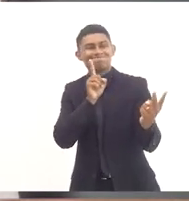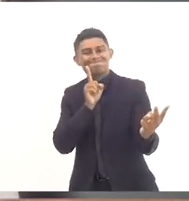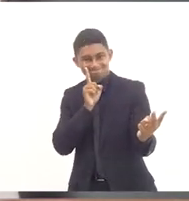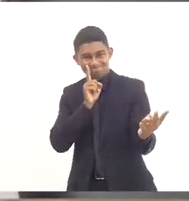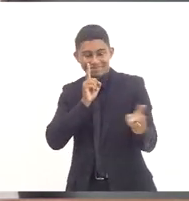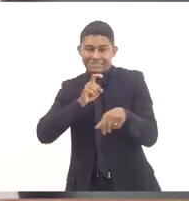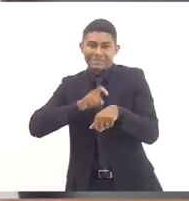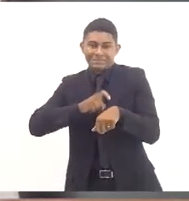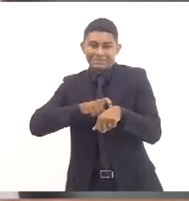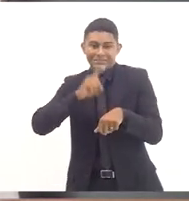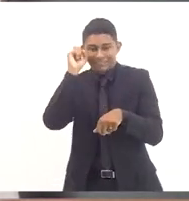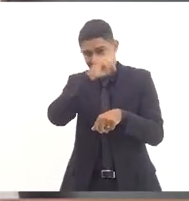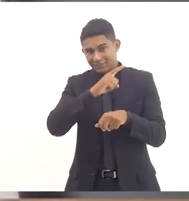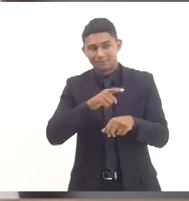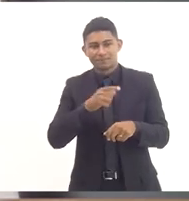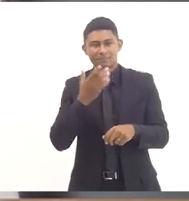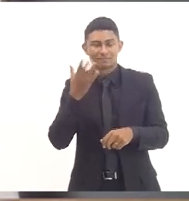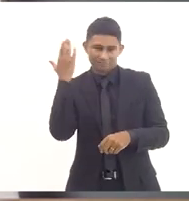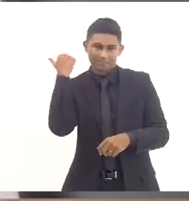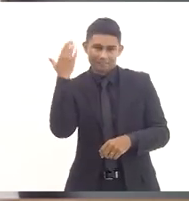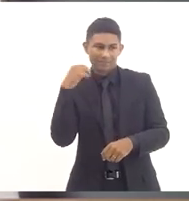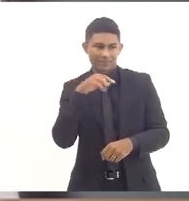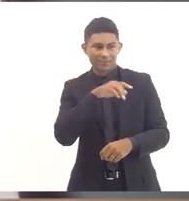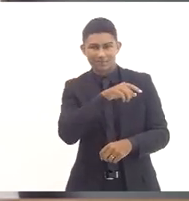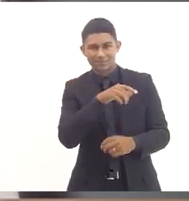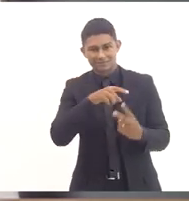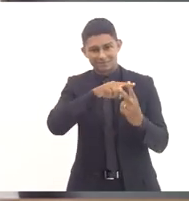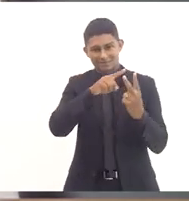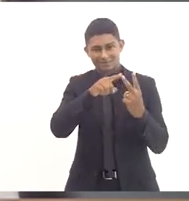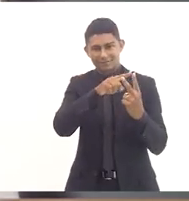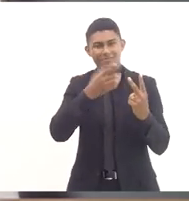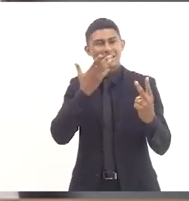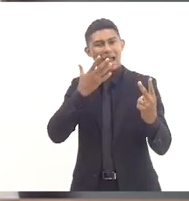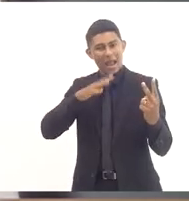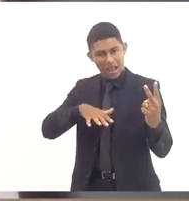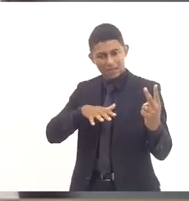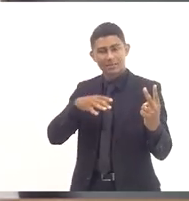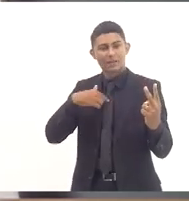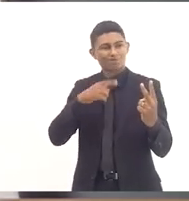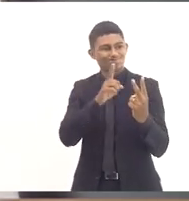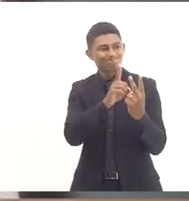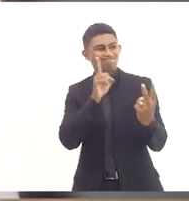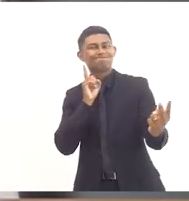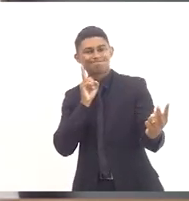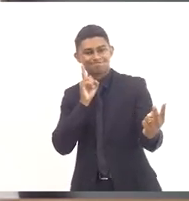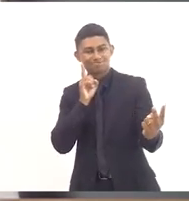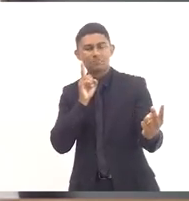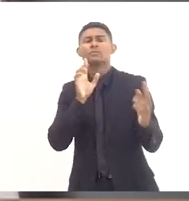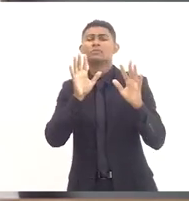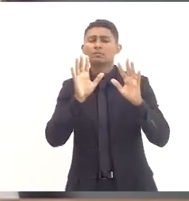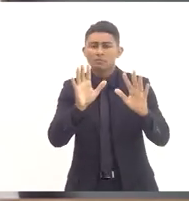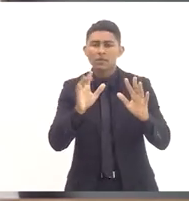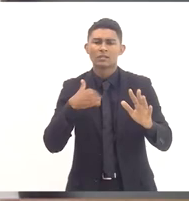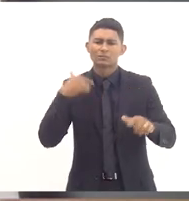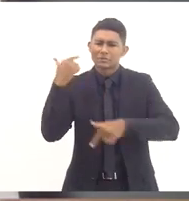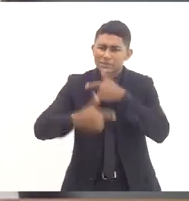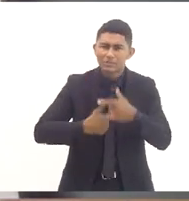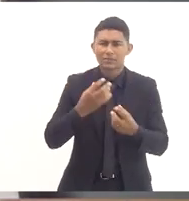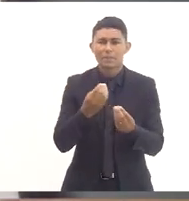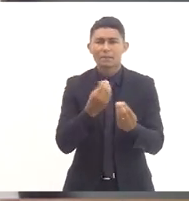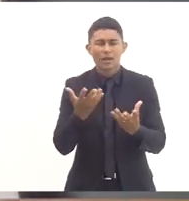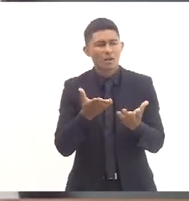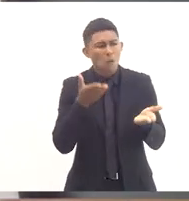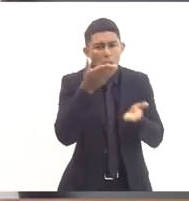bem disso realmente a infância eu não fui muito participativa da infância deles mas foi por eles e eles entendem isso